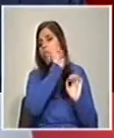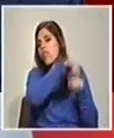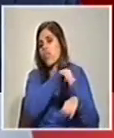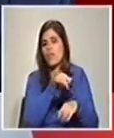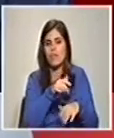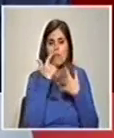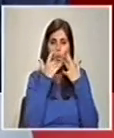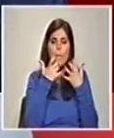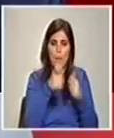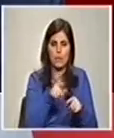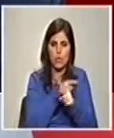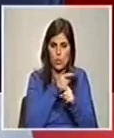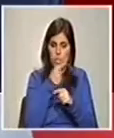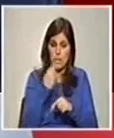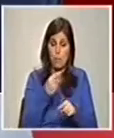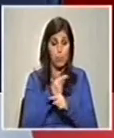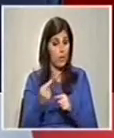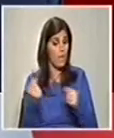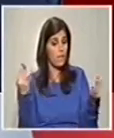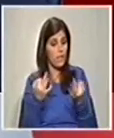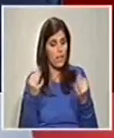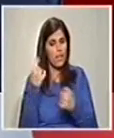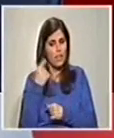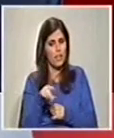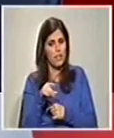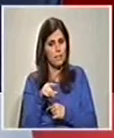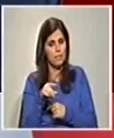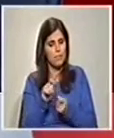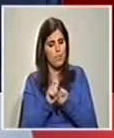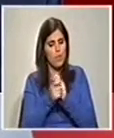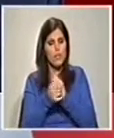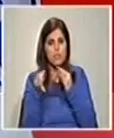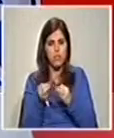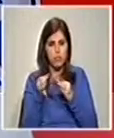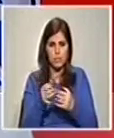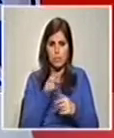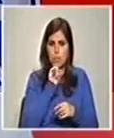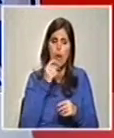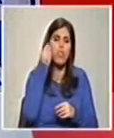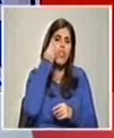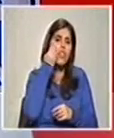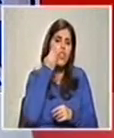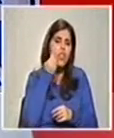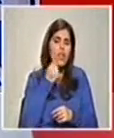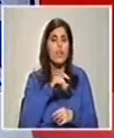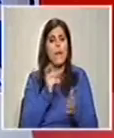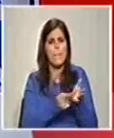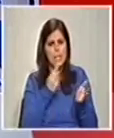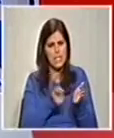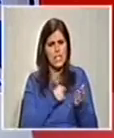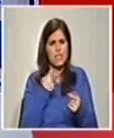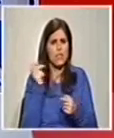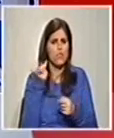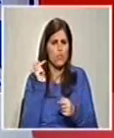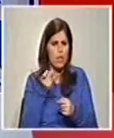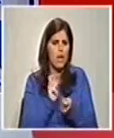o impacto que estas coisas têm, porque, de facto, há aqui uma realidade. Há uma transformação, nova, não é? Tá? Pode ser lenta e provavelmente vamos precisar de alguns anos para darmos mais